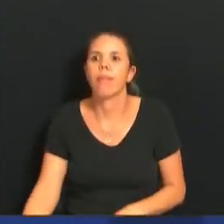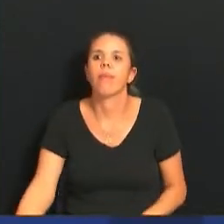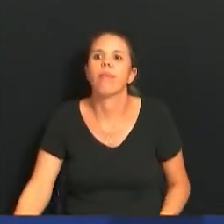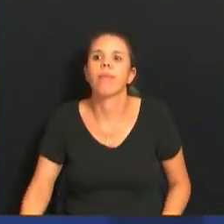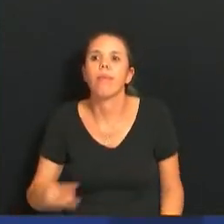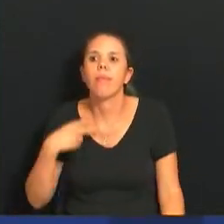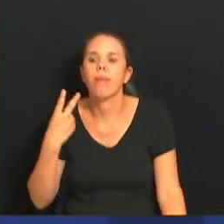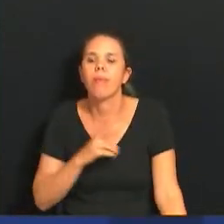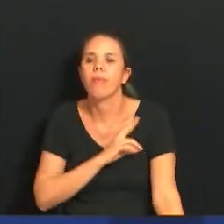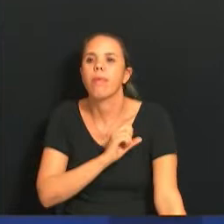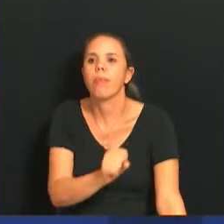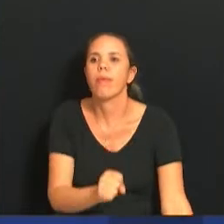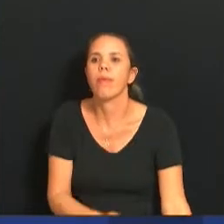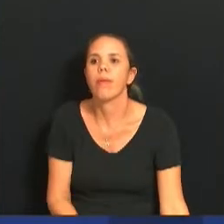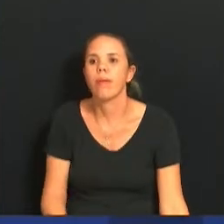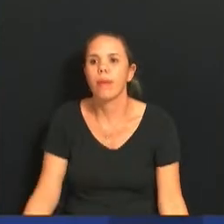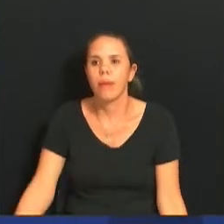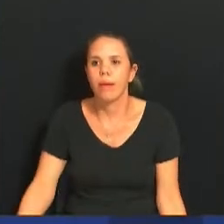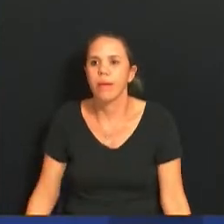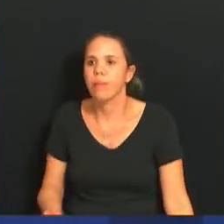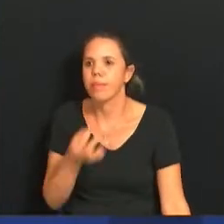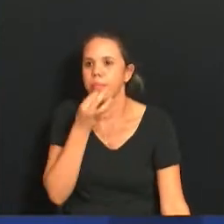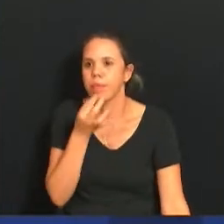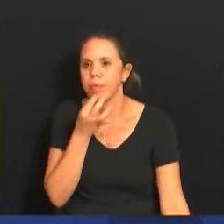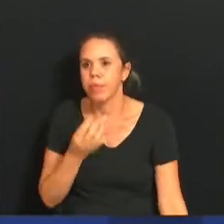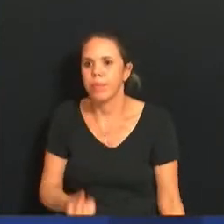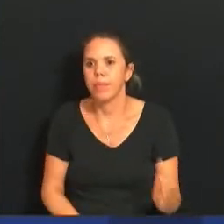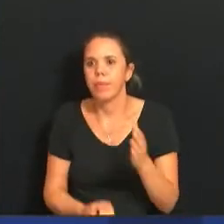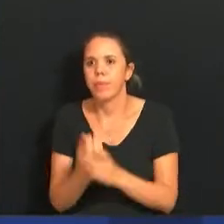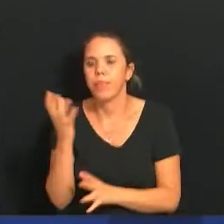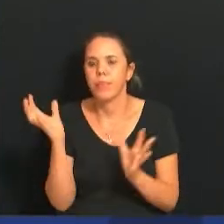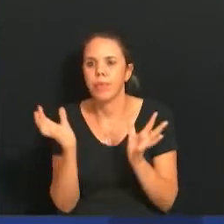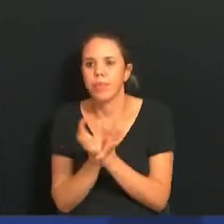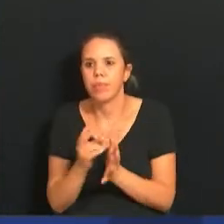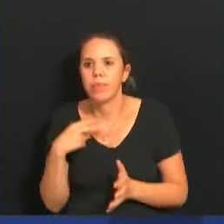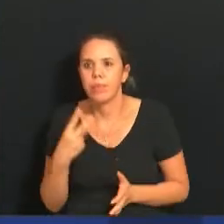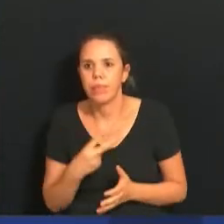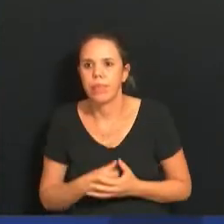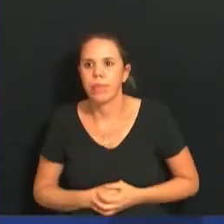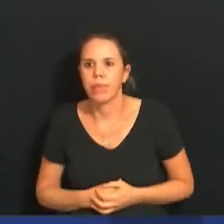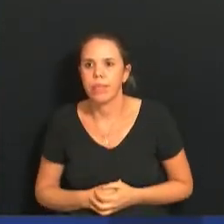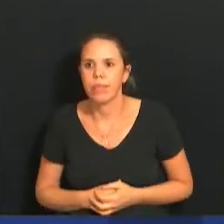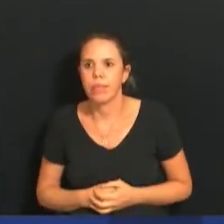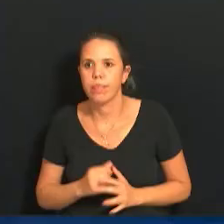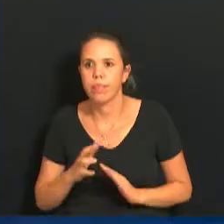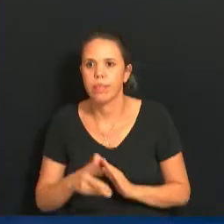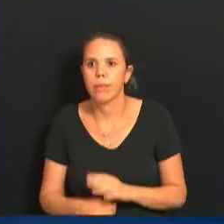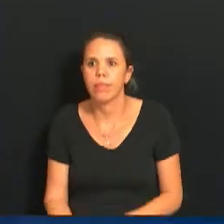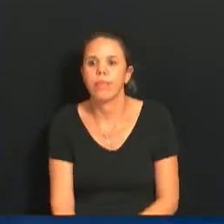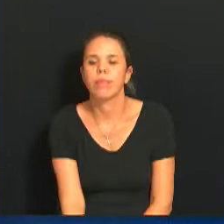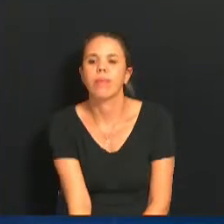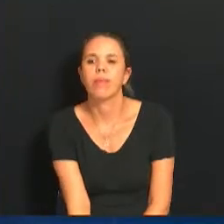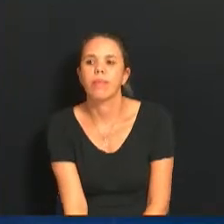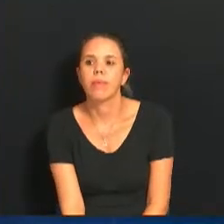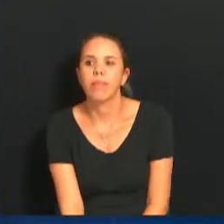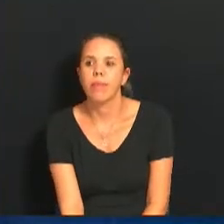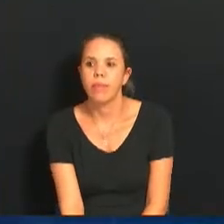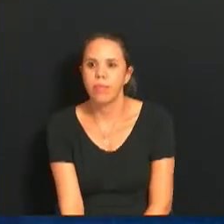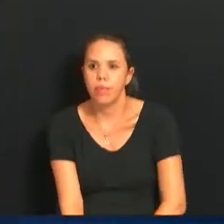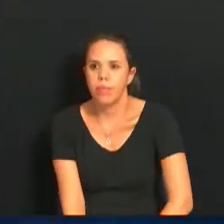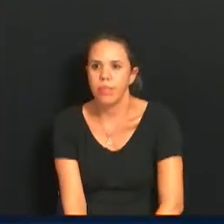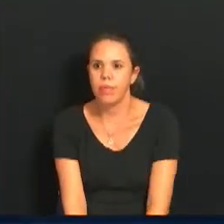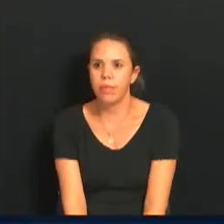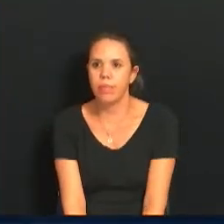vereador Luiz Rossini, sugeriu a criação de uma frente parlamentar ambientalista.